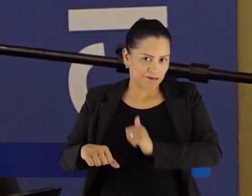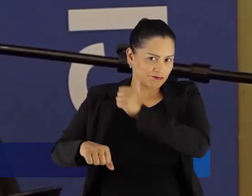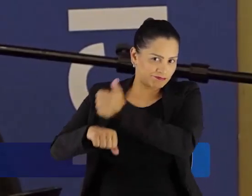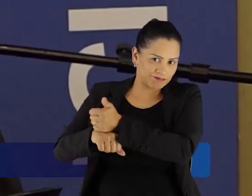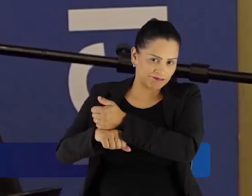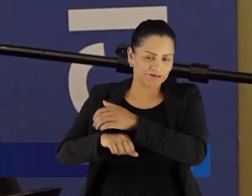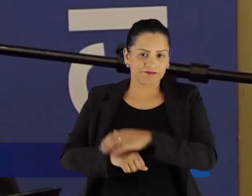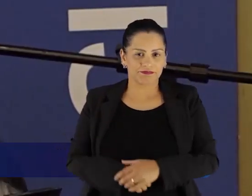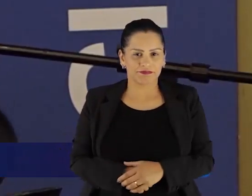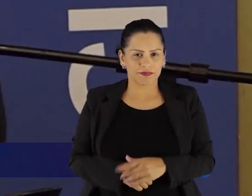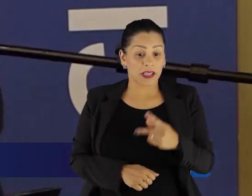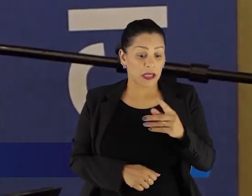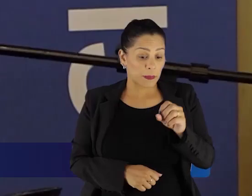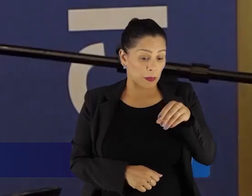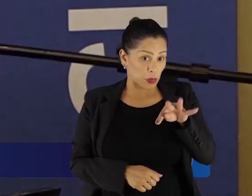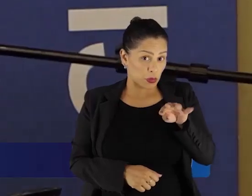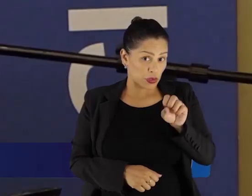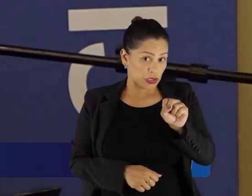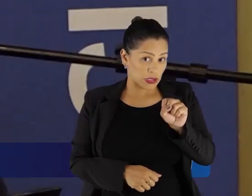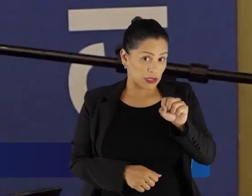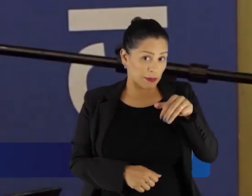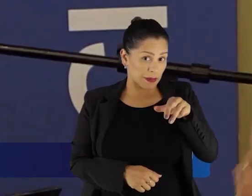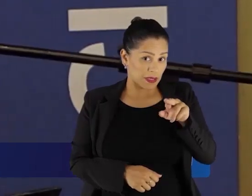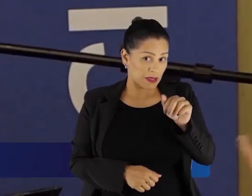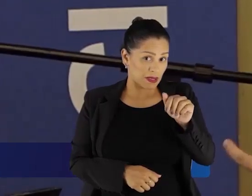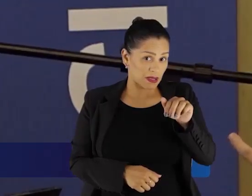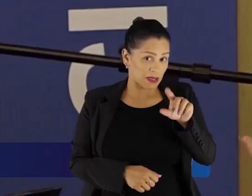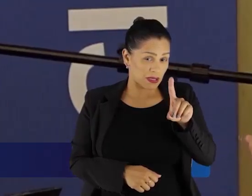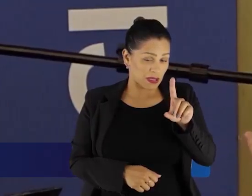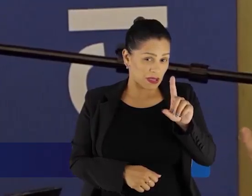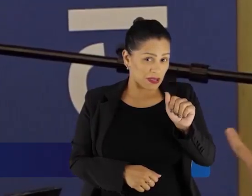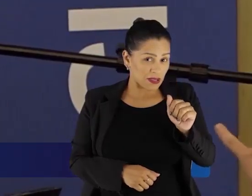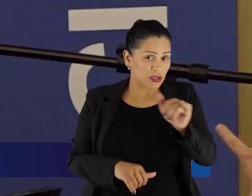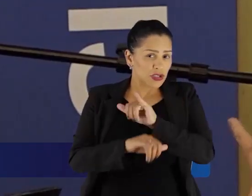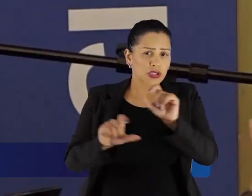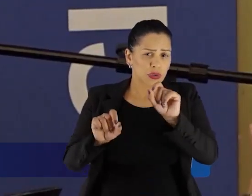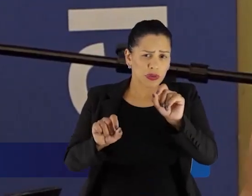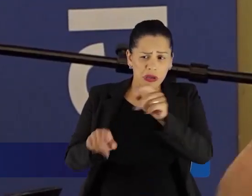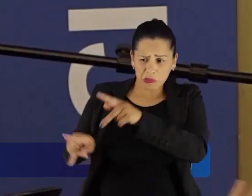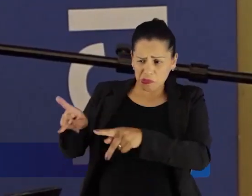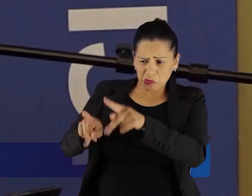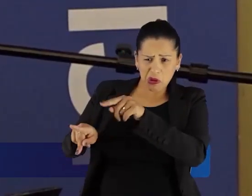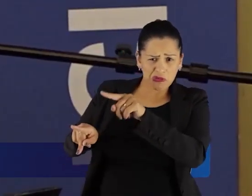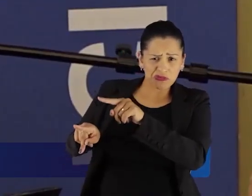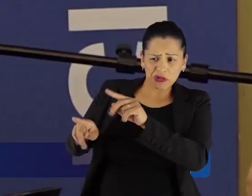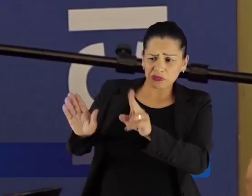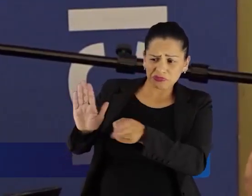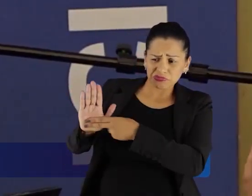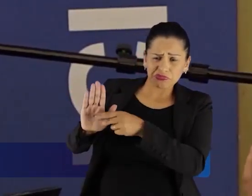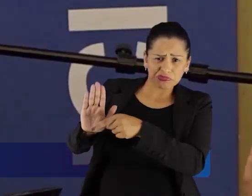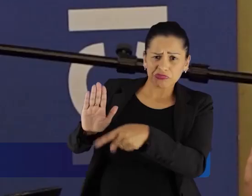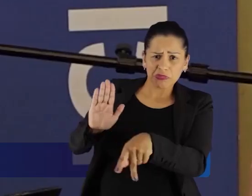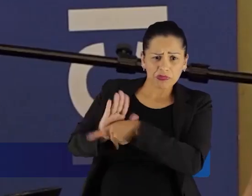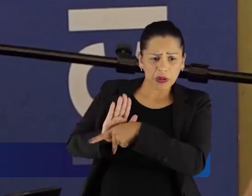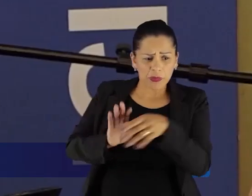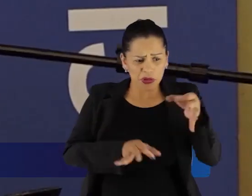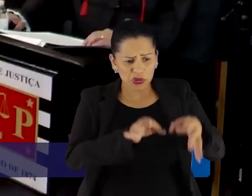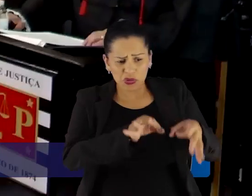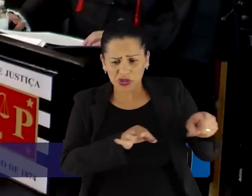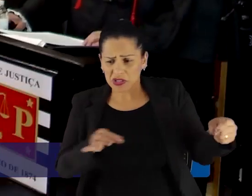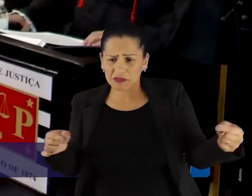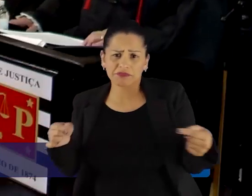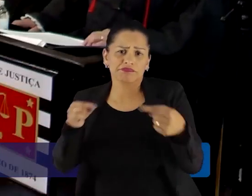o ponto de Miranda já assinalava que um povo vale à justiça que tem a independência que dá essa